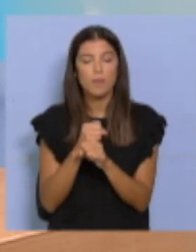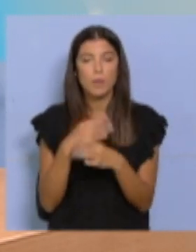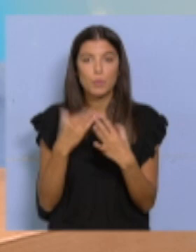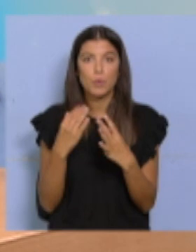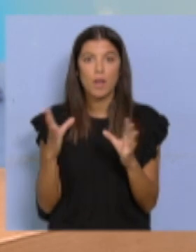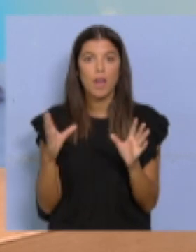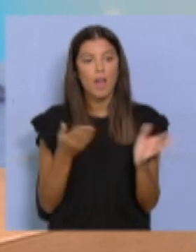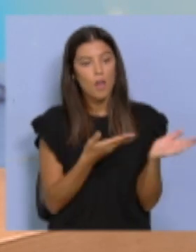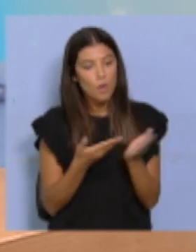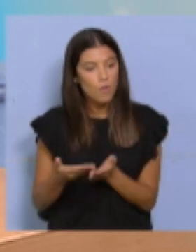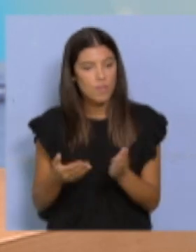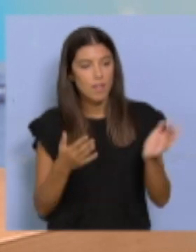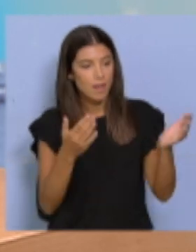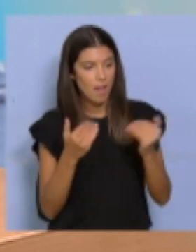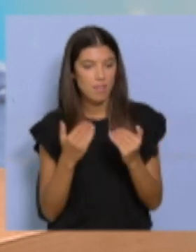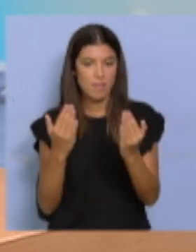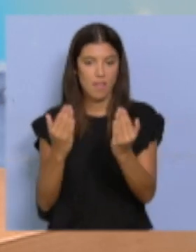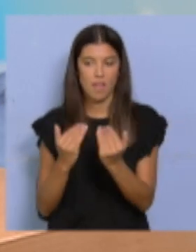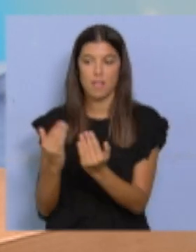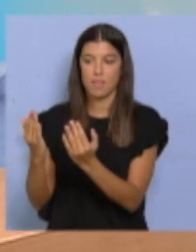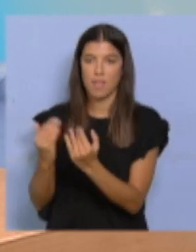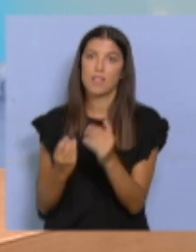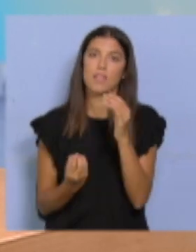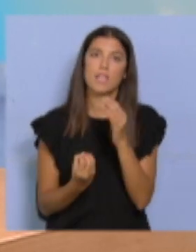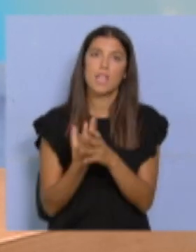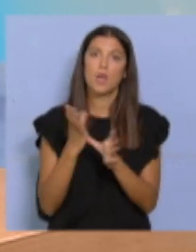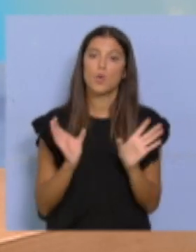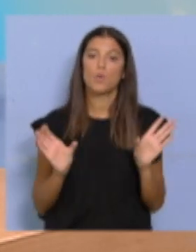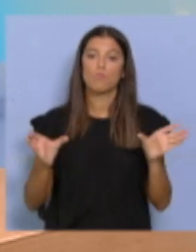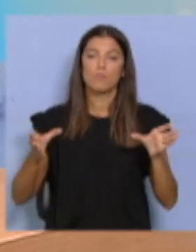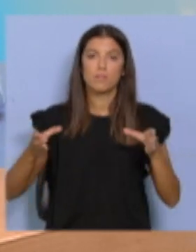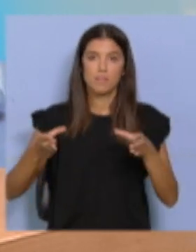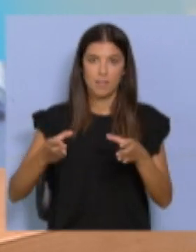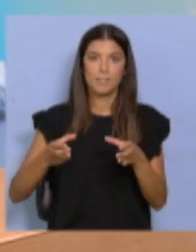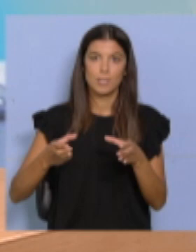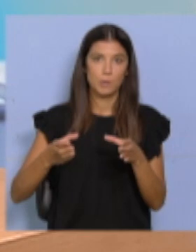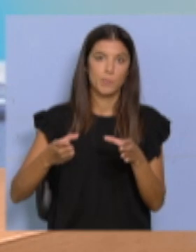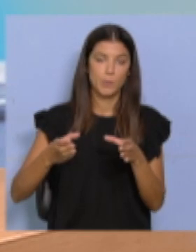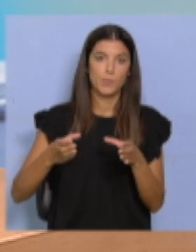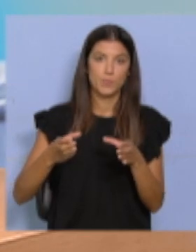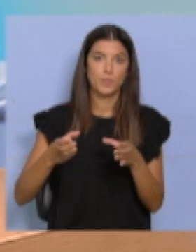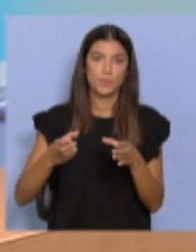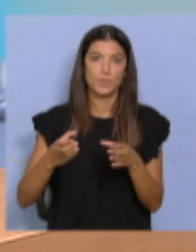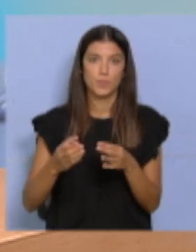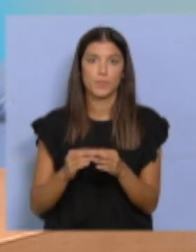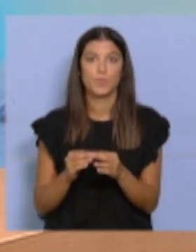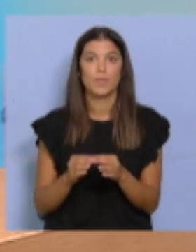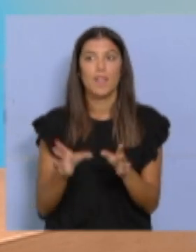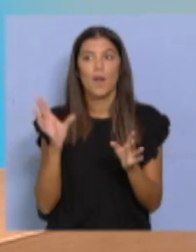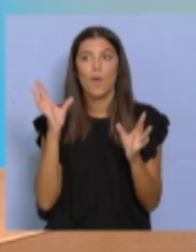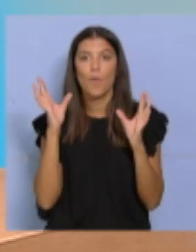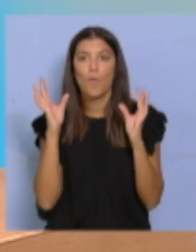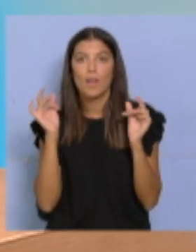pessoas a juntarem-se, a agruparem-se, a formar comunidades com as suas equipas, o animador da